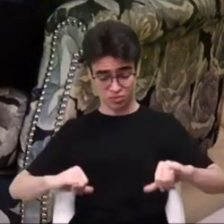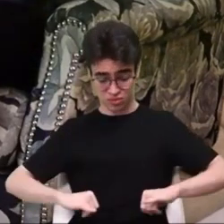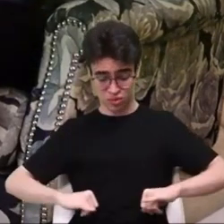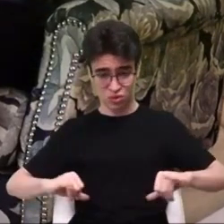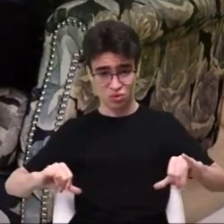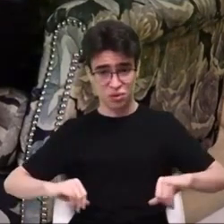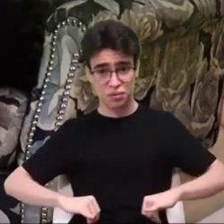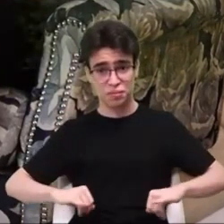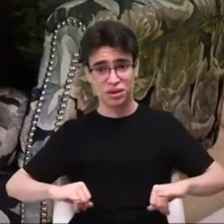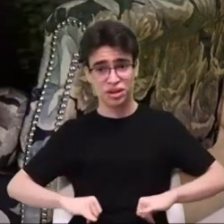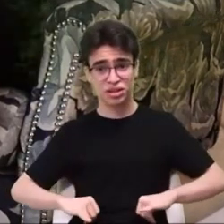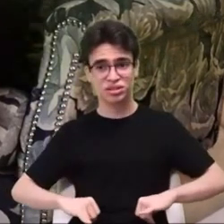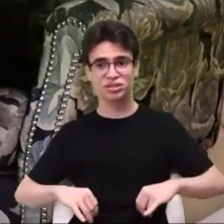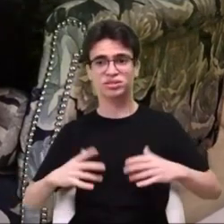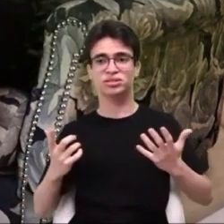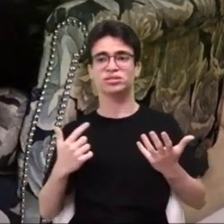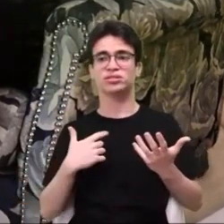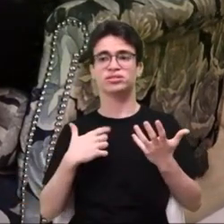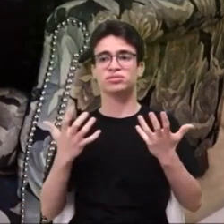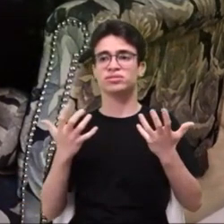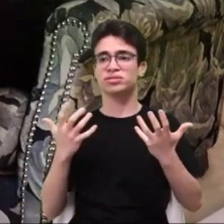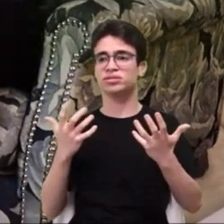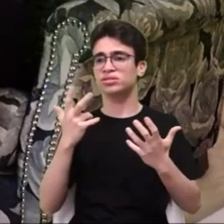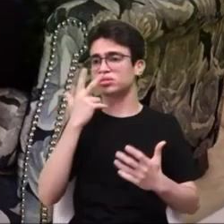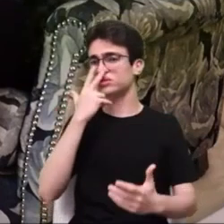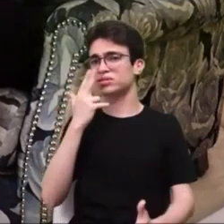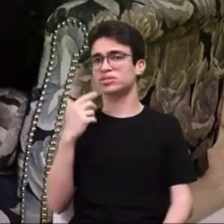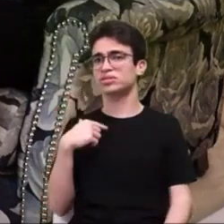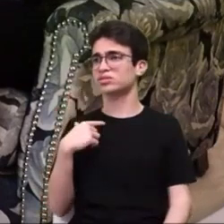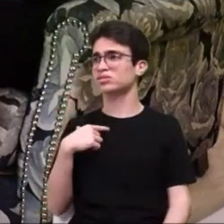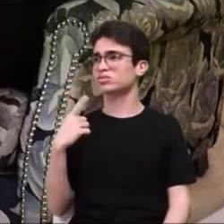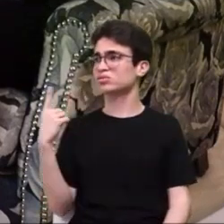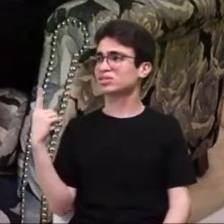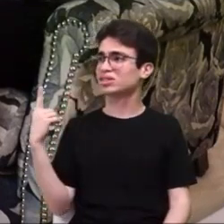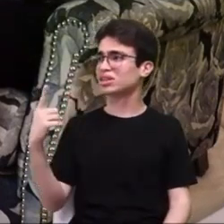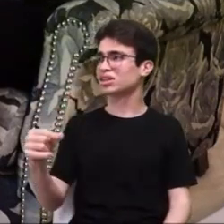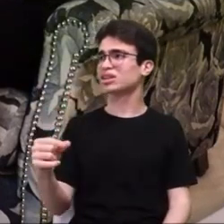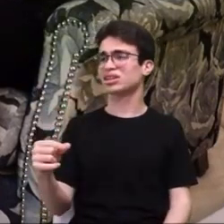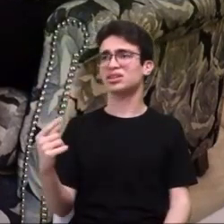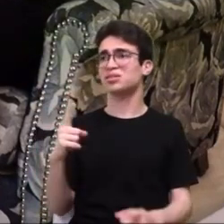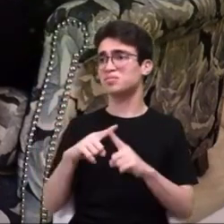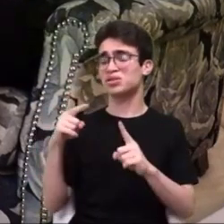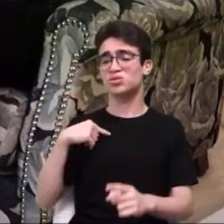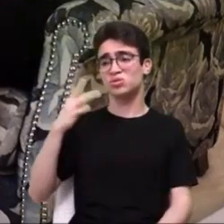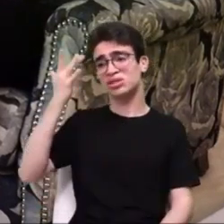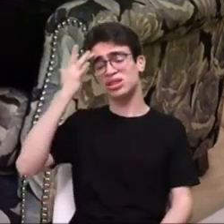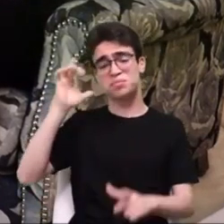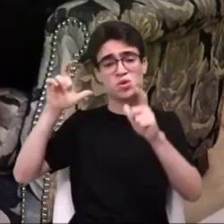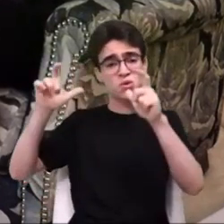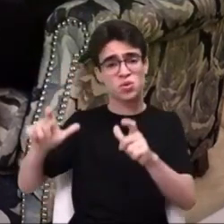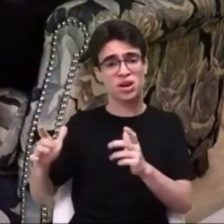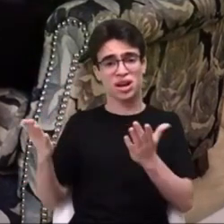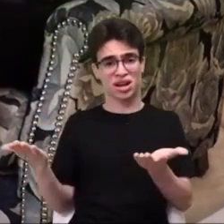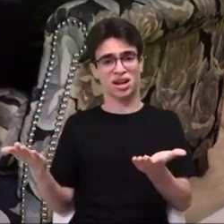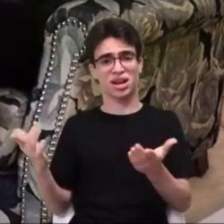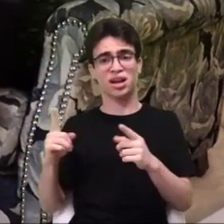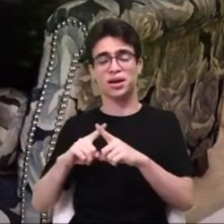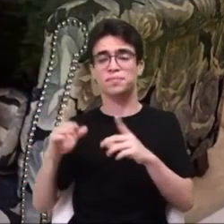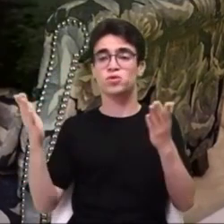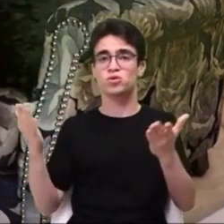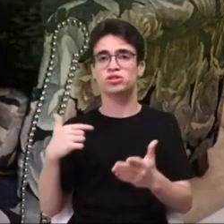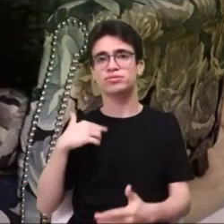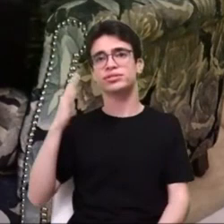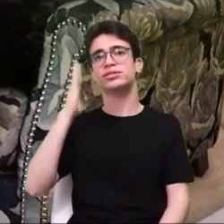sofrimento, eu procurei sair daquele lugar, mas não sabia para onde. Mas assim, eu entendo hoje que foi